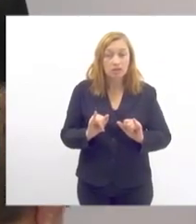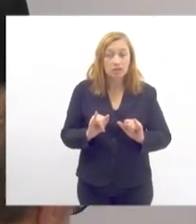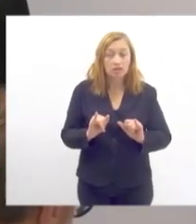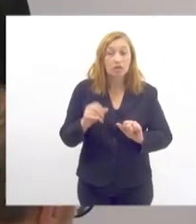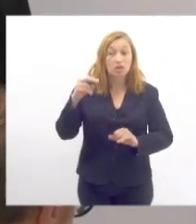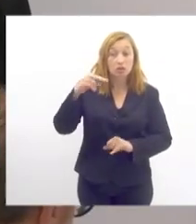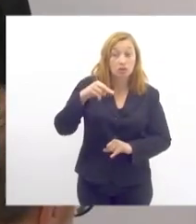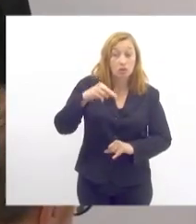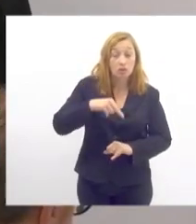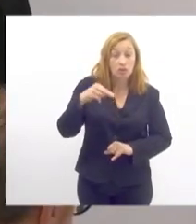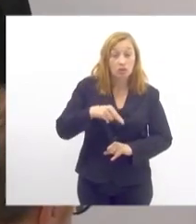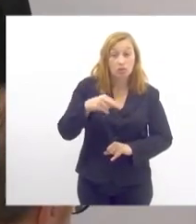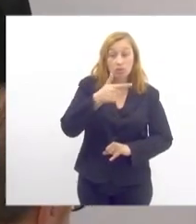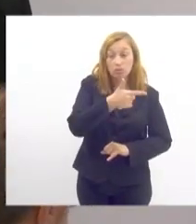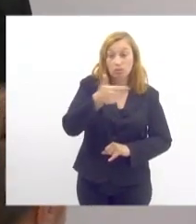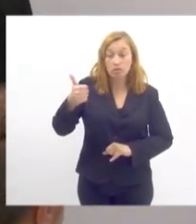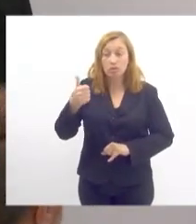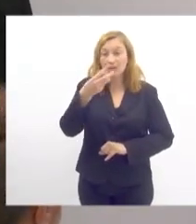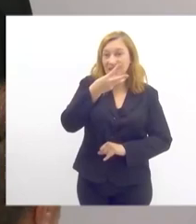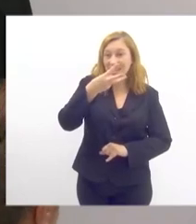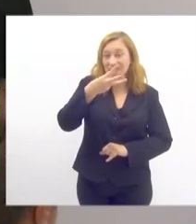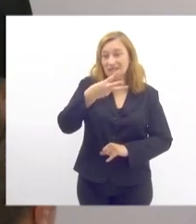de 2021,